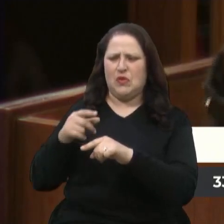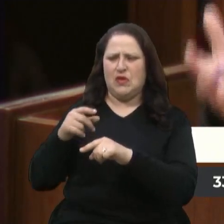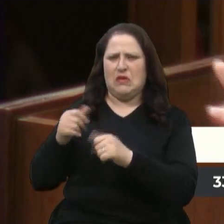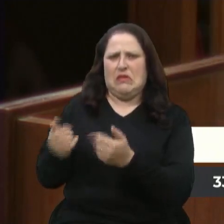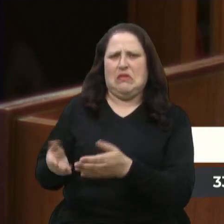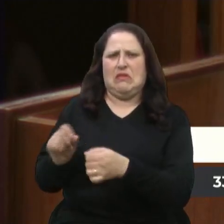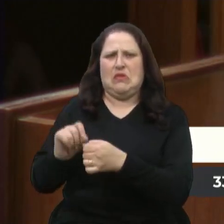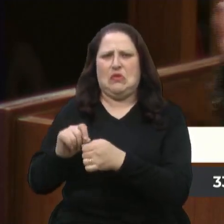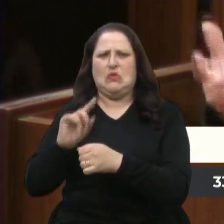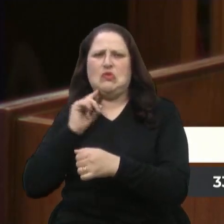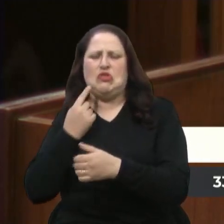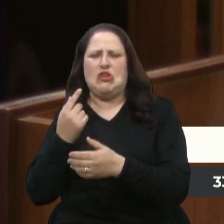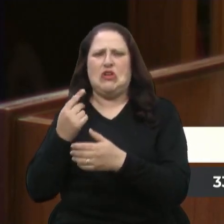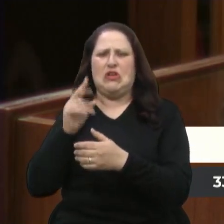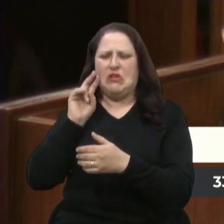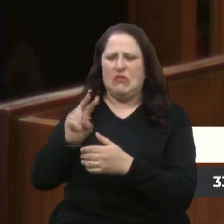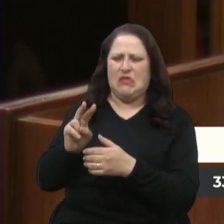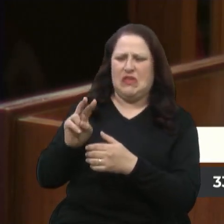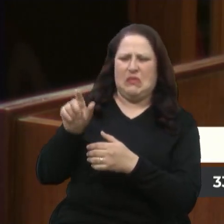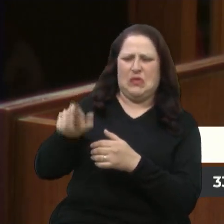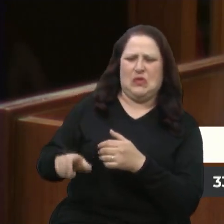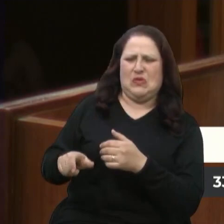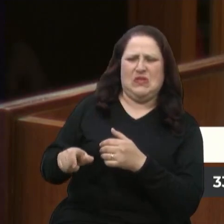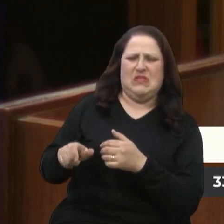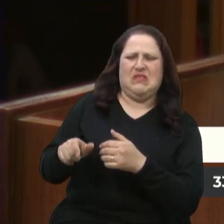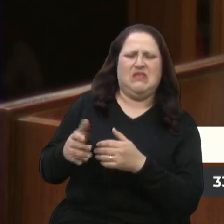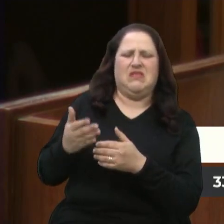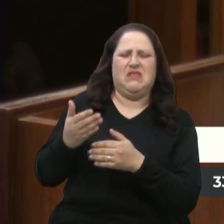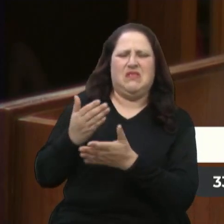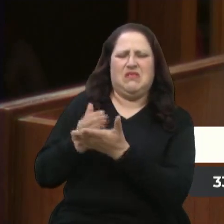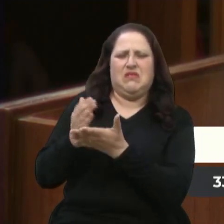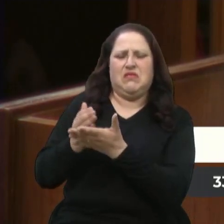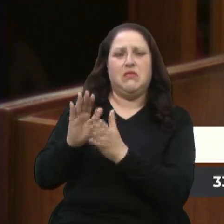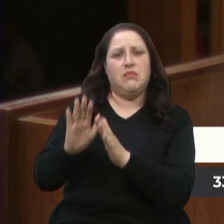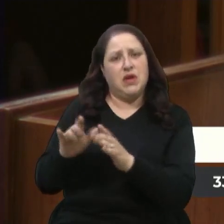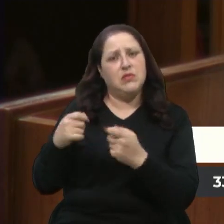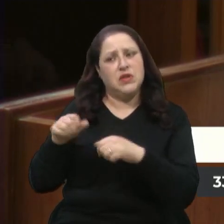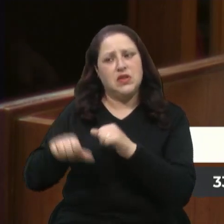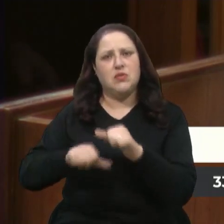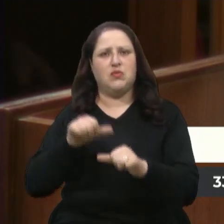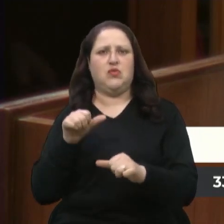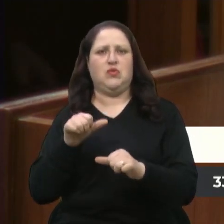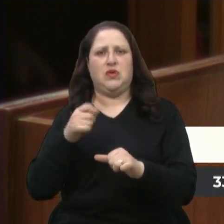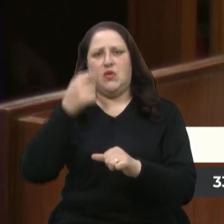trabalho que a gente faz por trás disso, para que a gente consiga, né, realmente